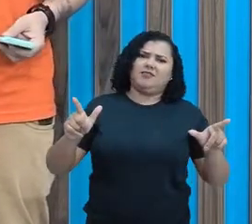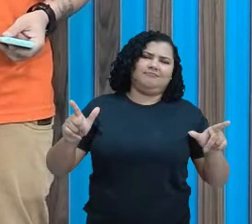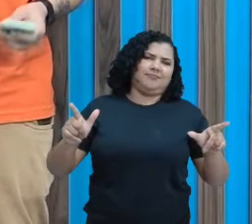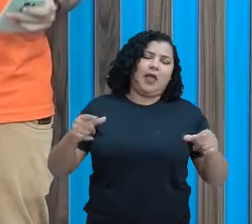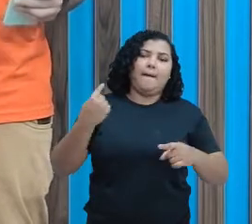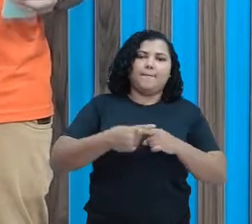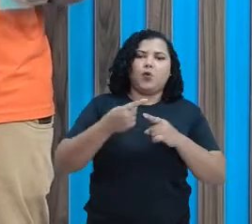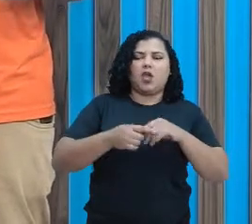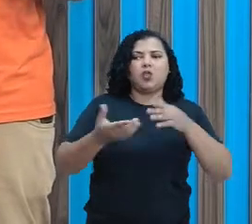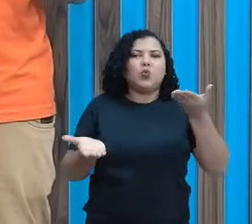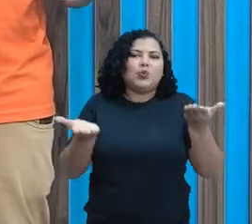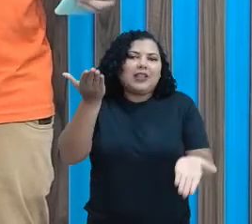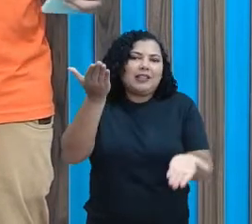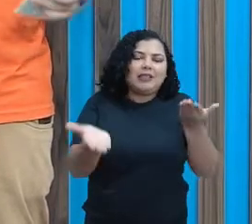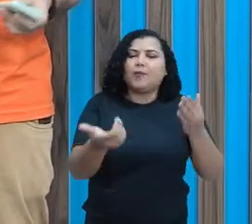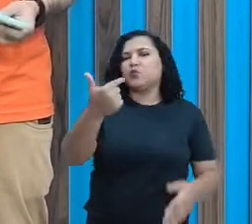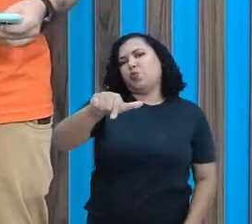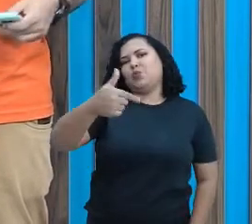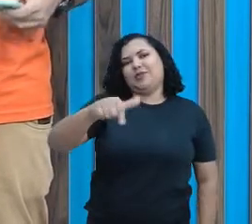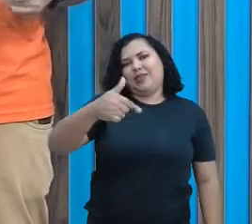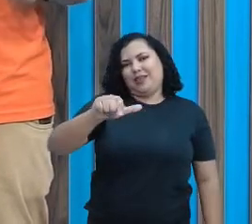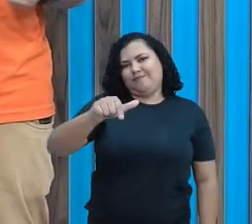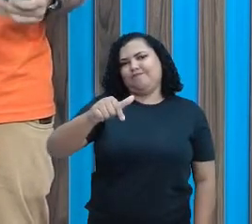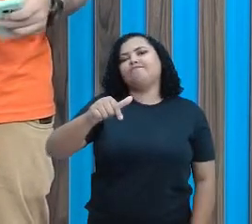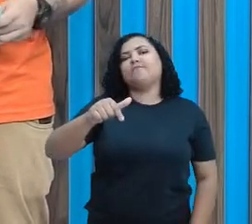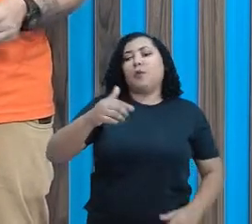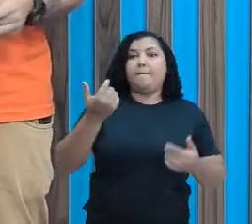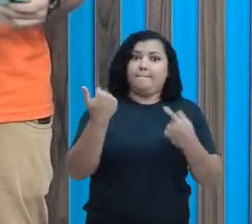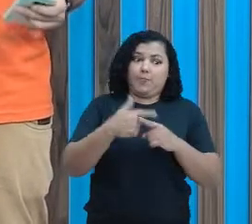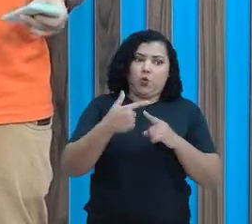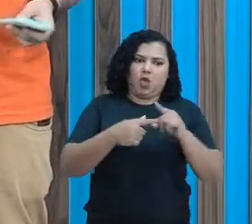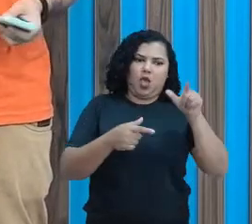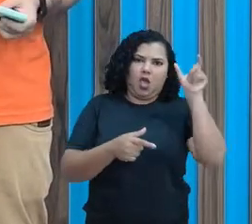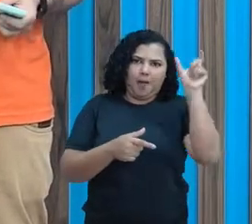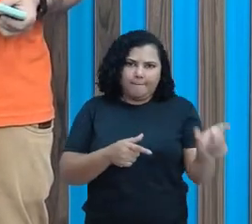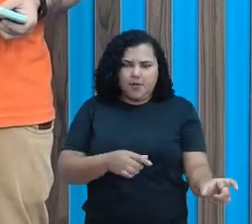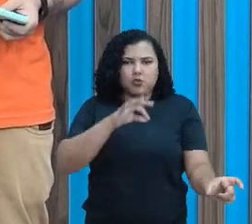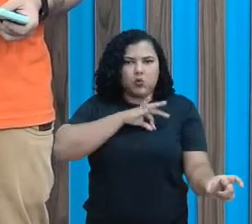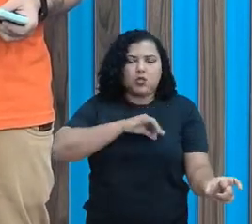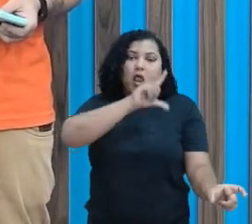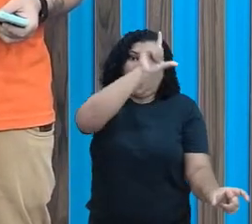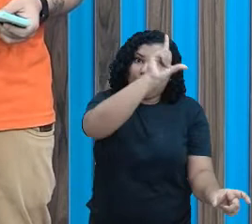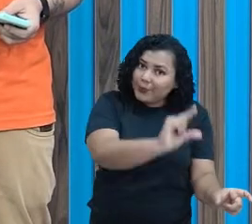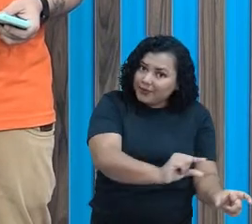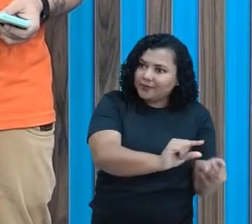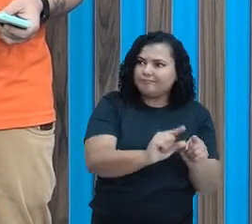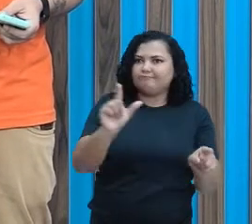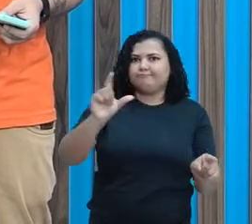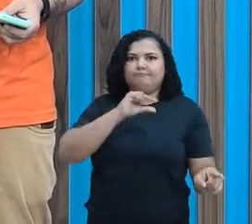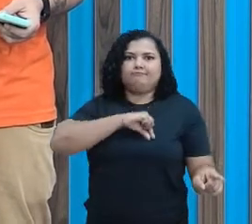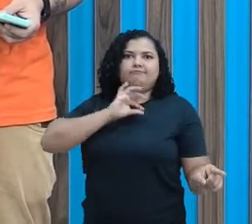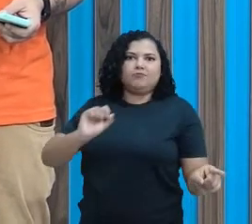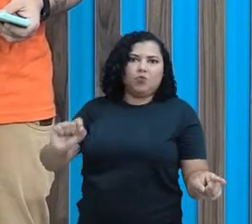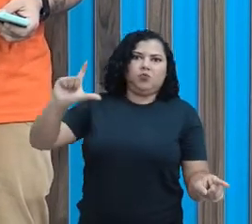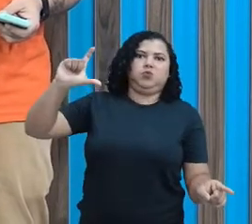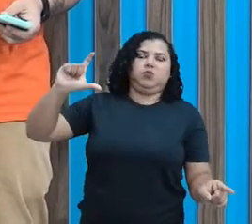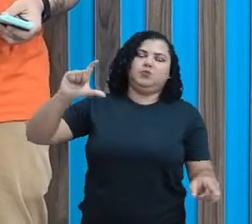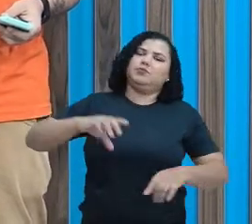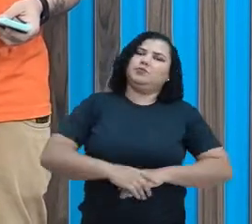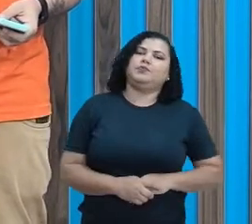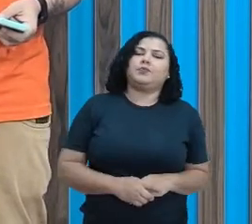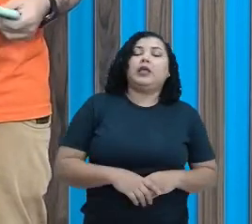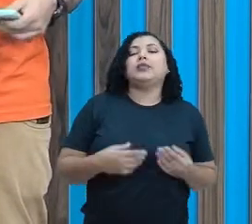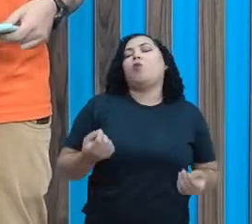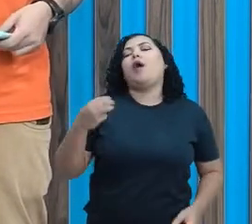muito baixa. Então perceba que a média aí, ela cria uma discrepância de acordo com essa realidade que está sendo analisada. No caso